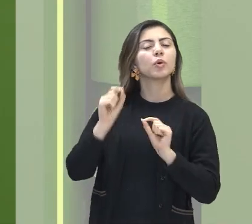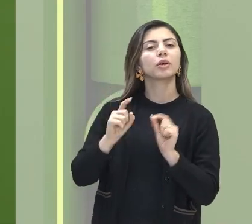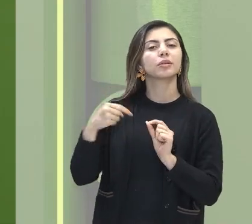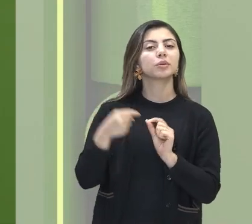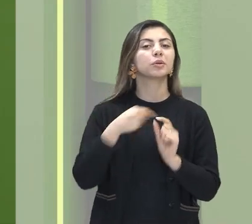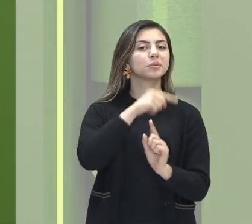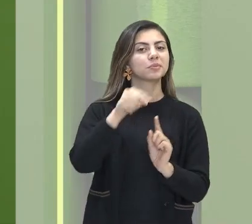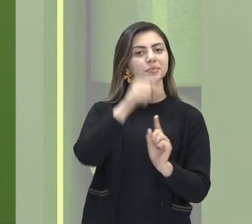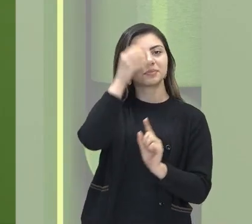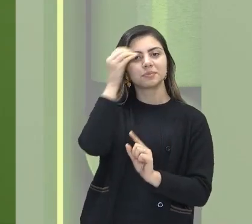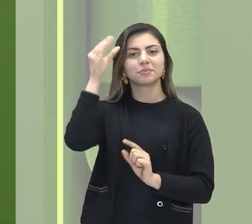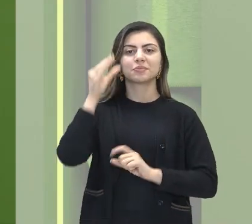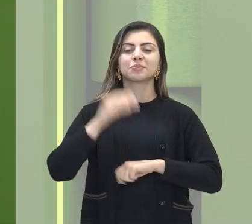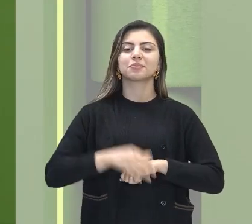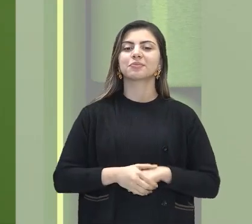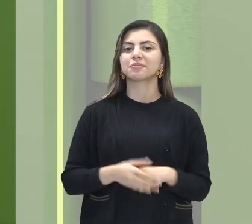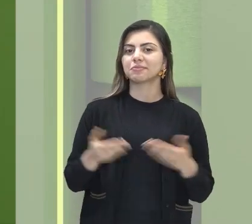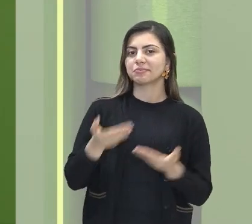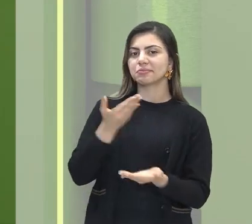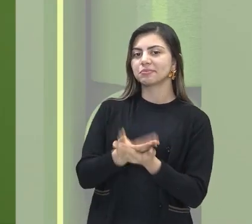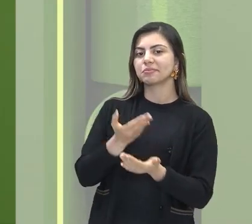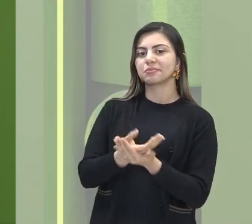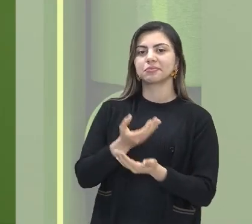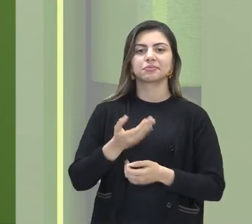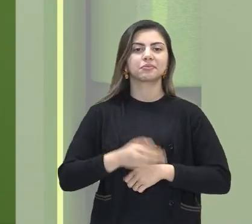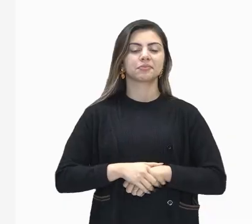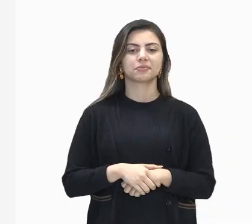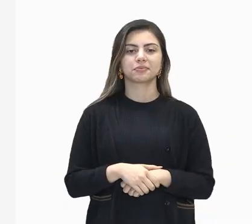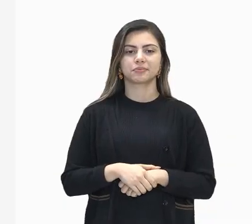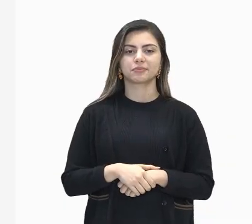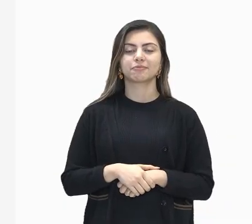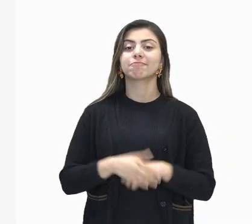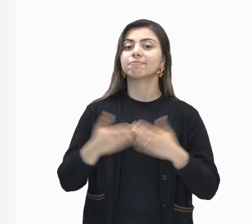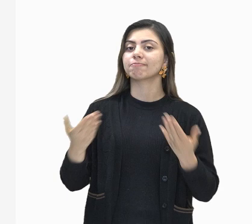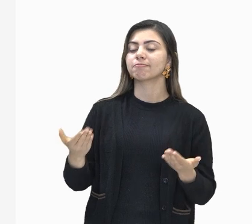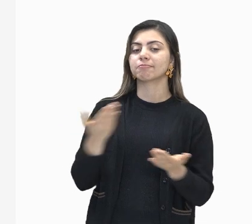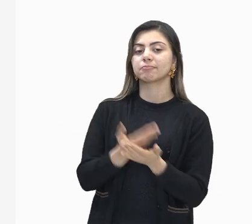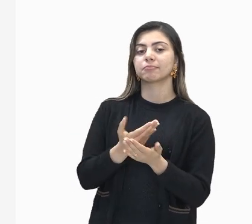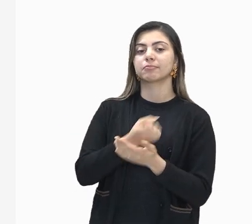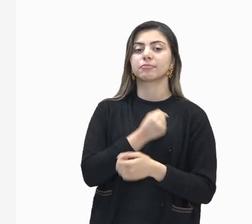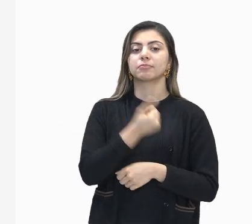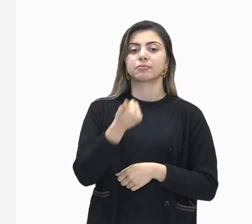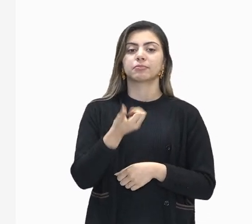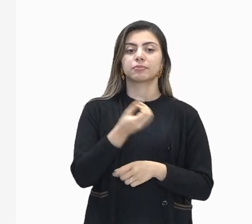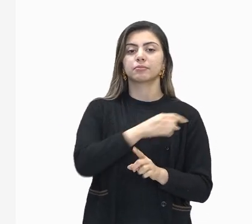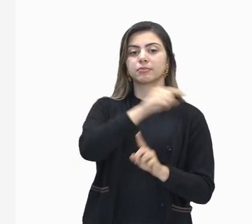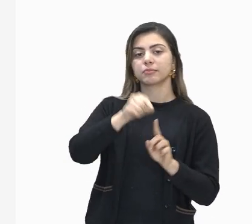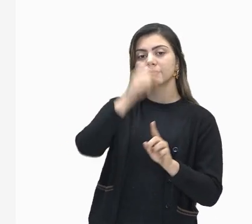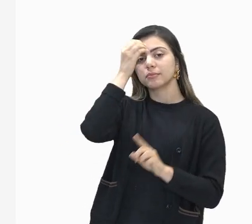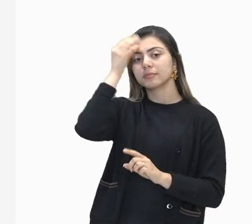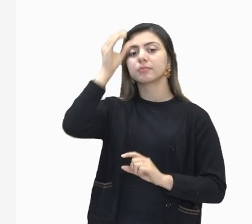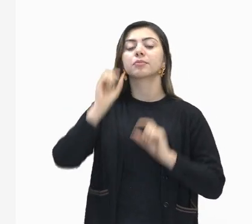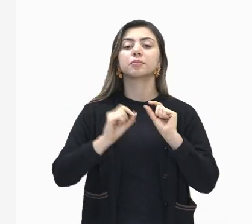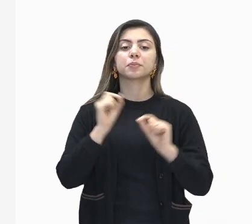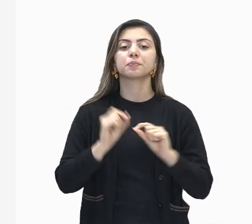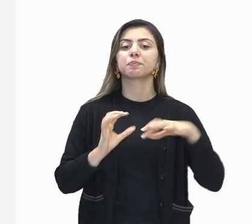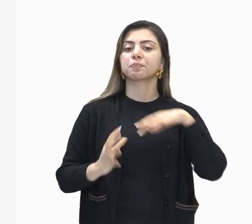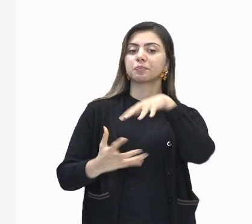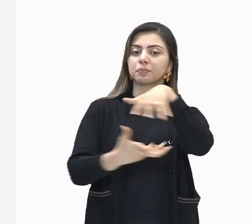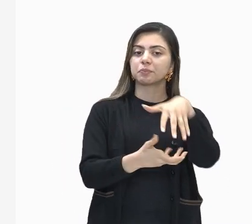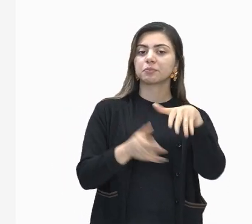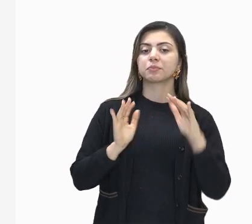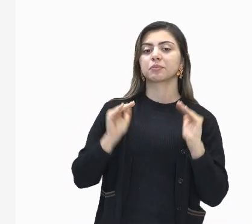qual é o objeto de conhecimento da nossa aula de hoje. Na nossa aula 16, o objeto de conhecimento é a